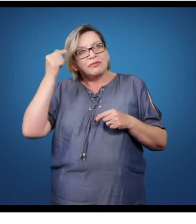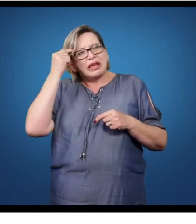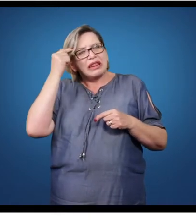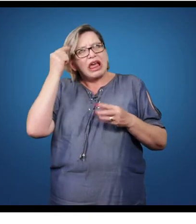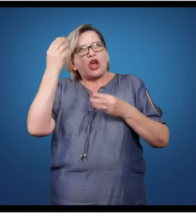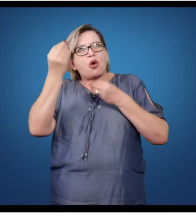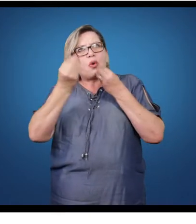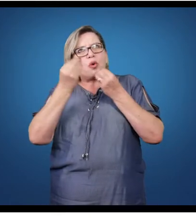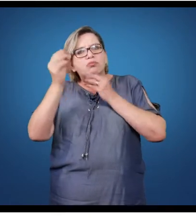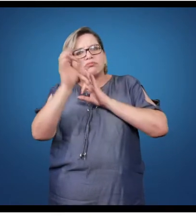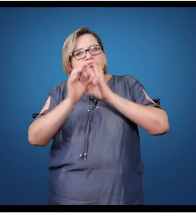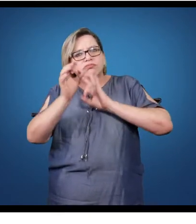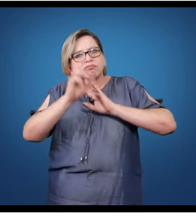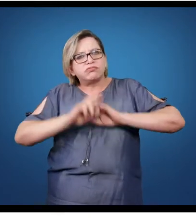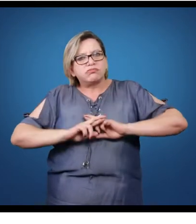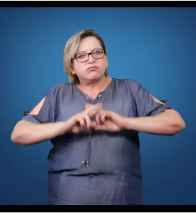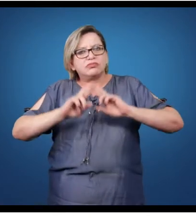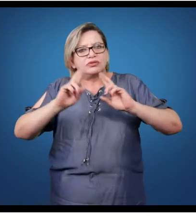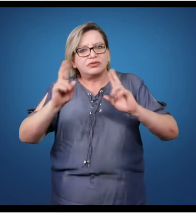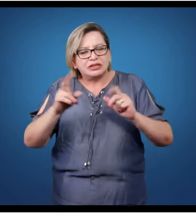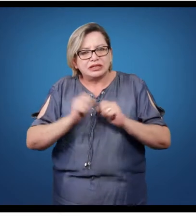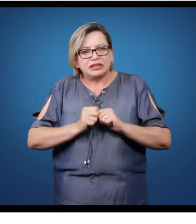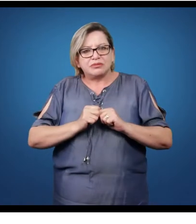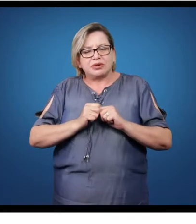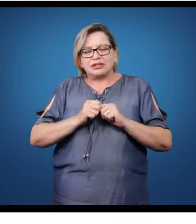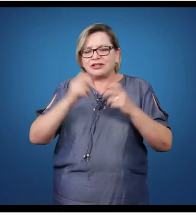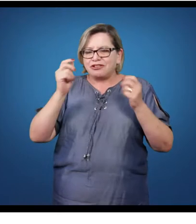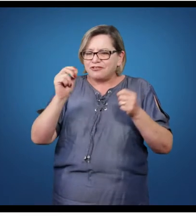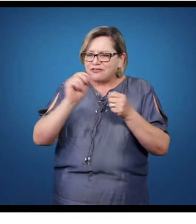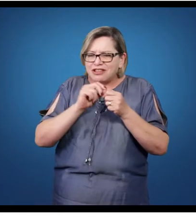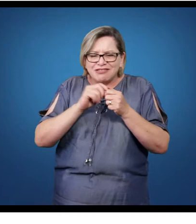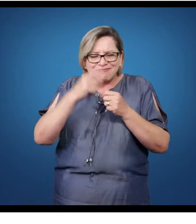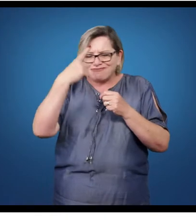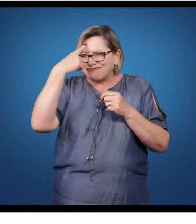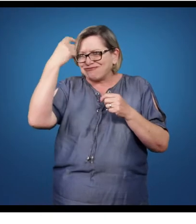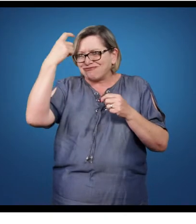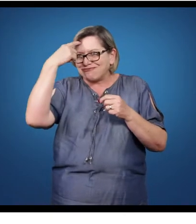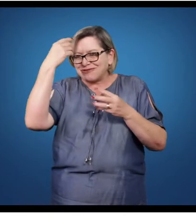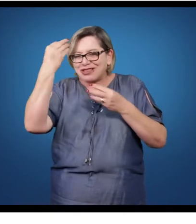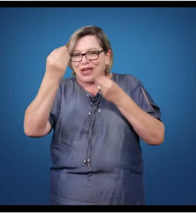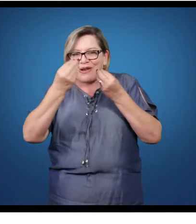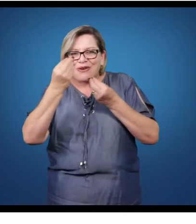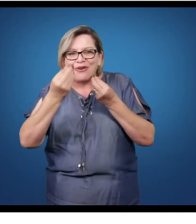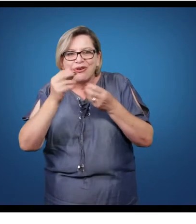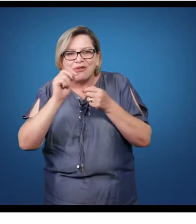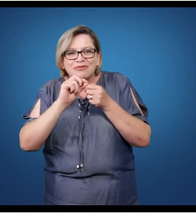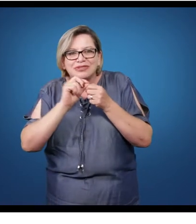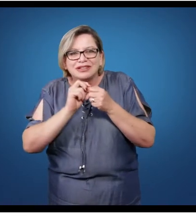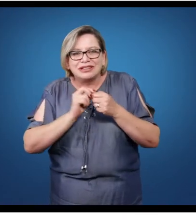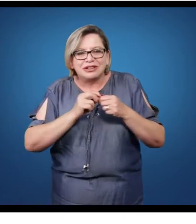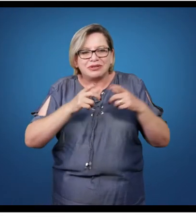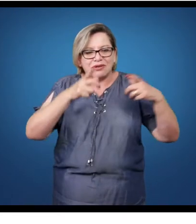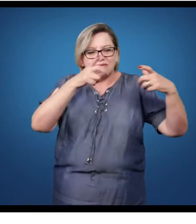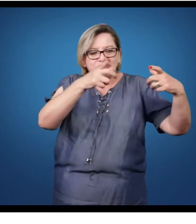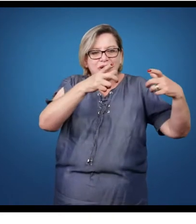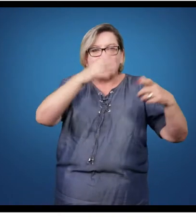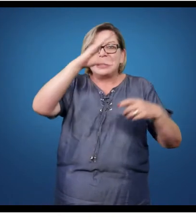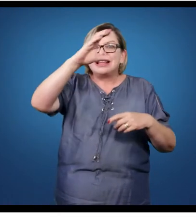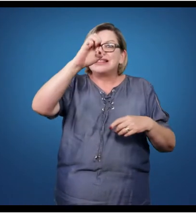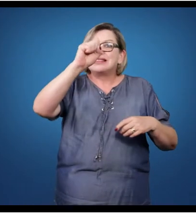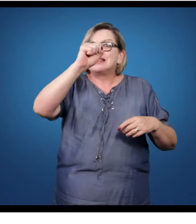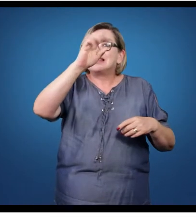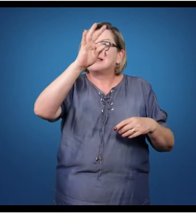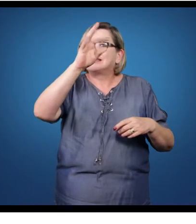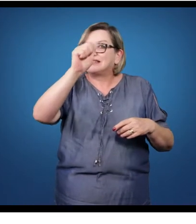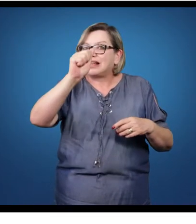possibilidades de trabalhar de novo sistema móvel né é é a sexta vai estar na sede daquele